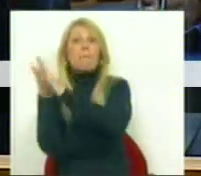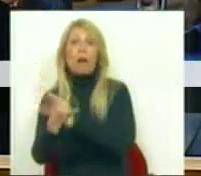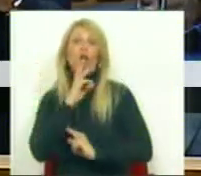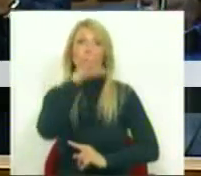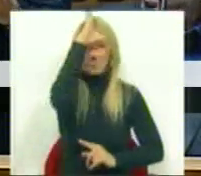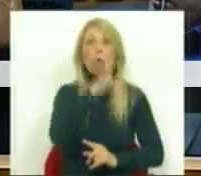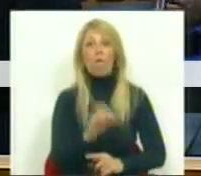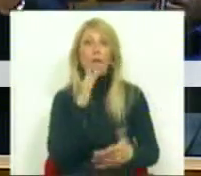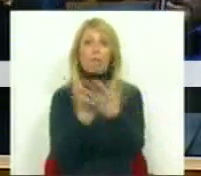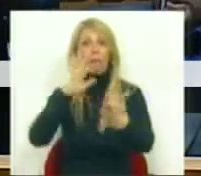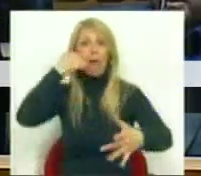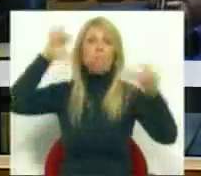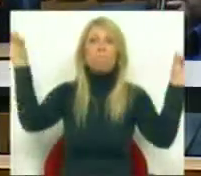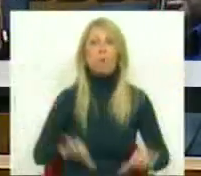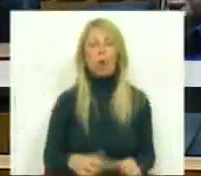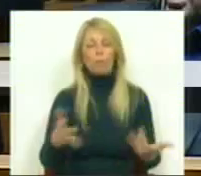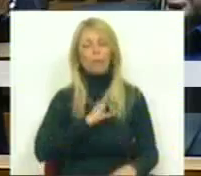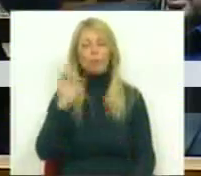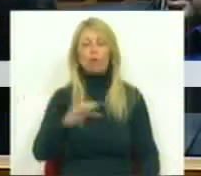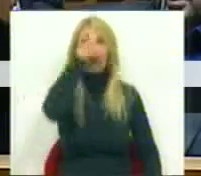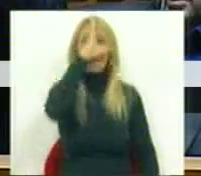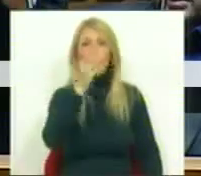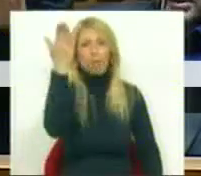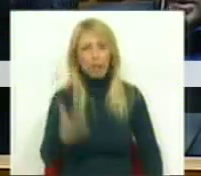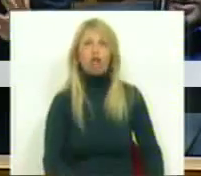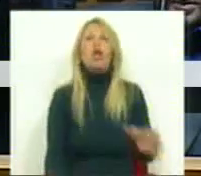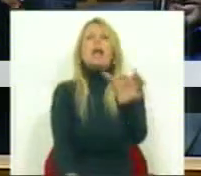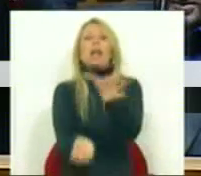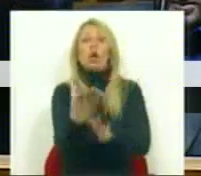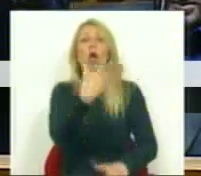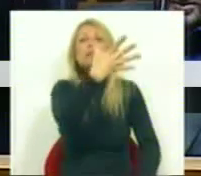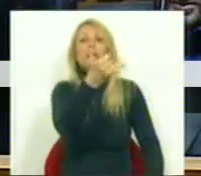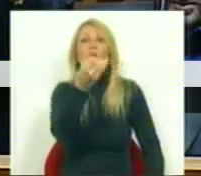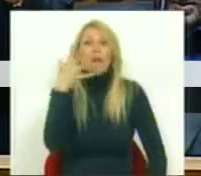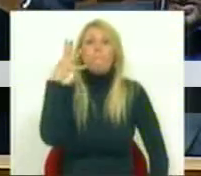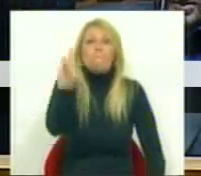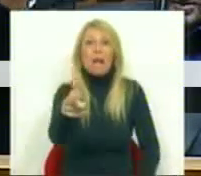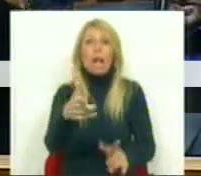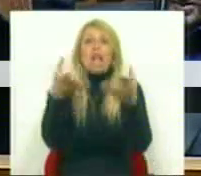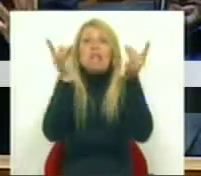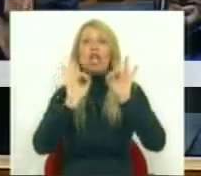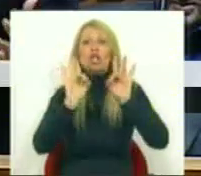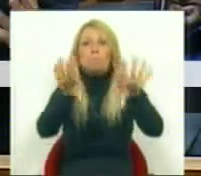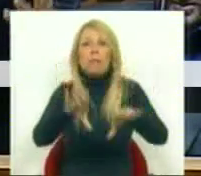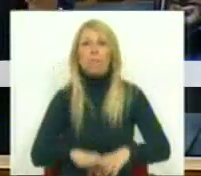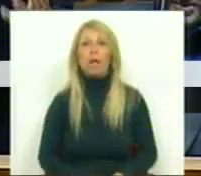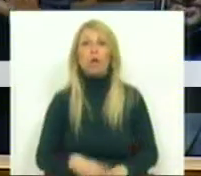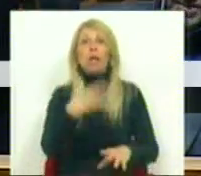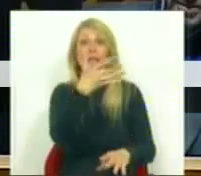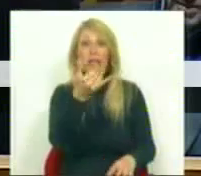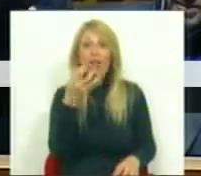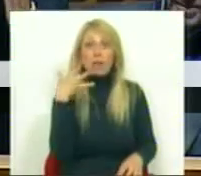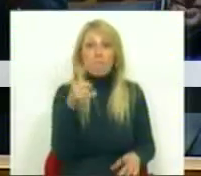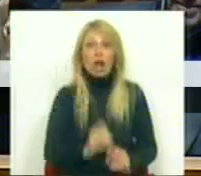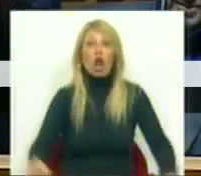Sr. Primeiro-Ministro é o Primeiro-Ministro que criou 120 mil despedimentos, 120 mil novos